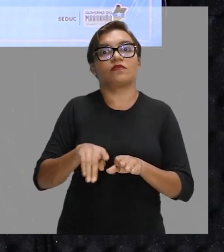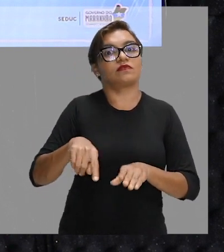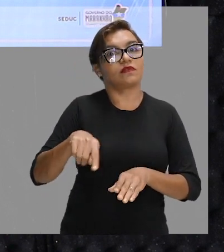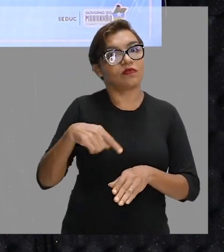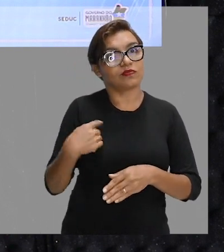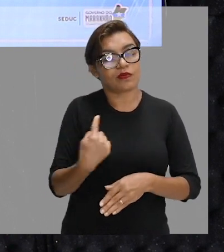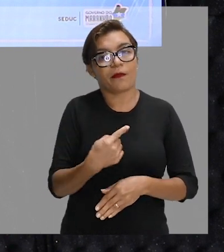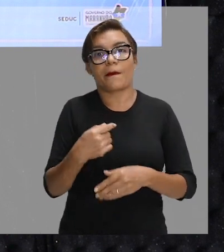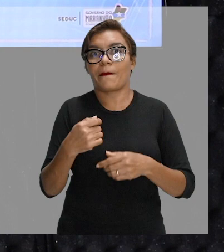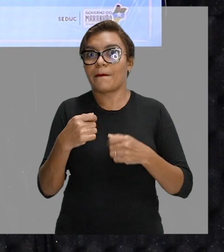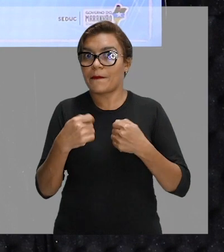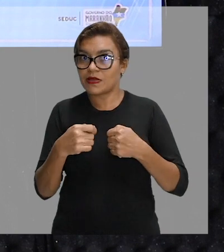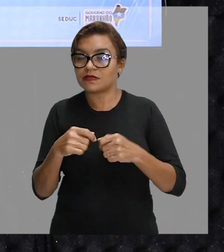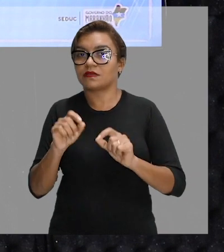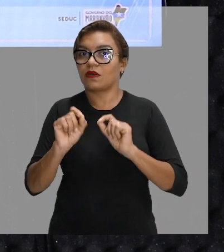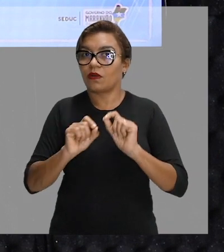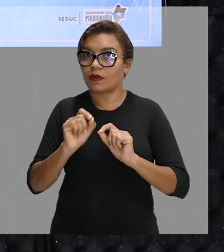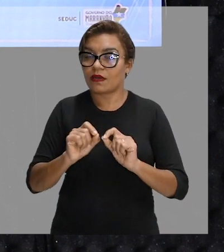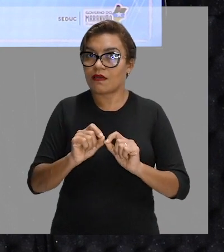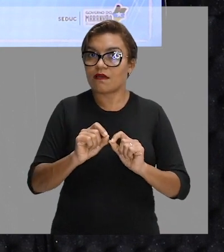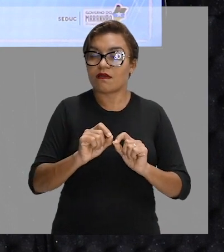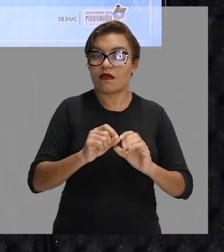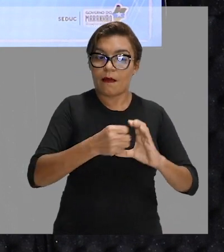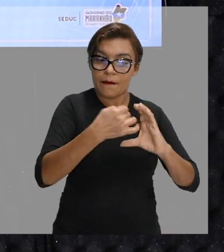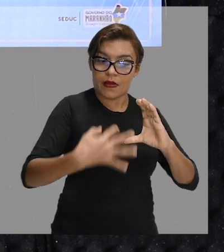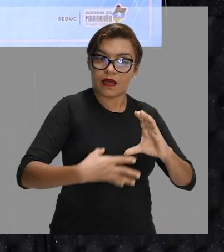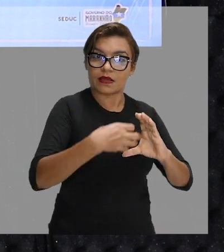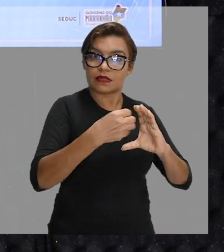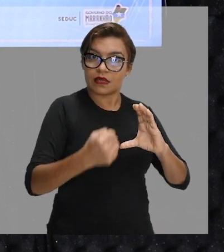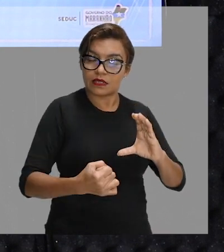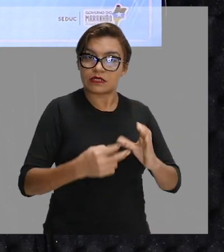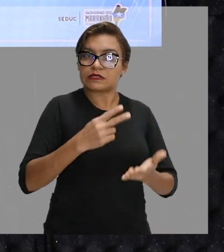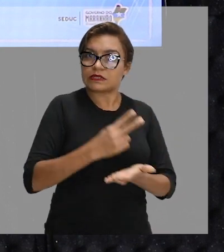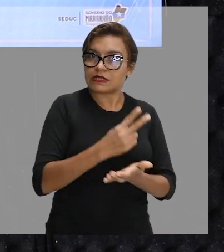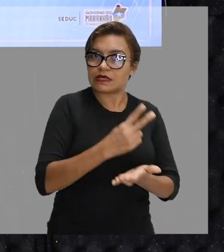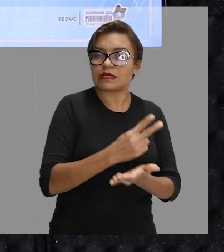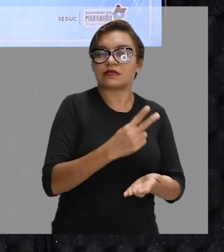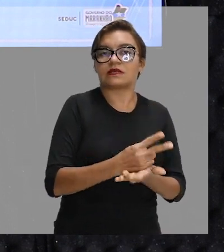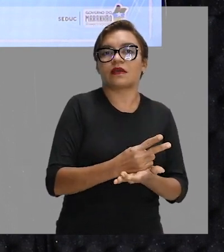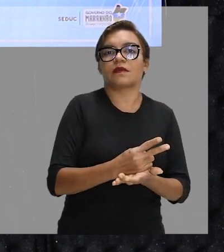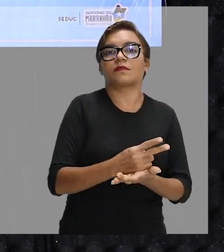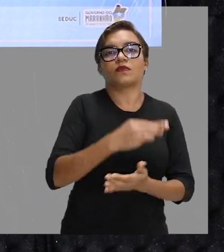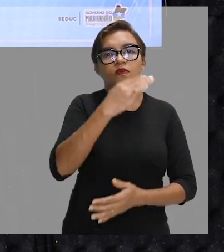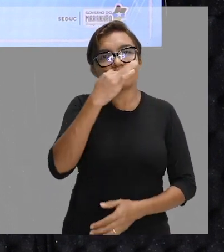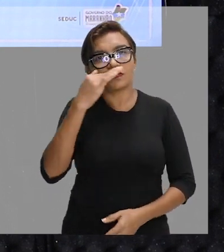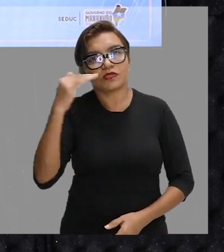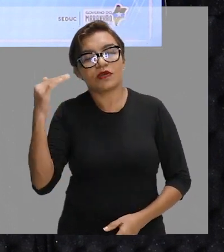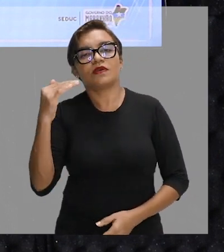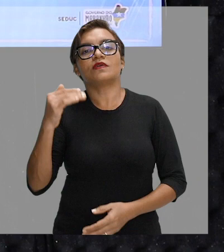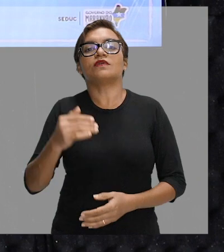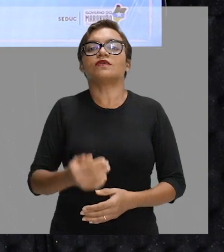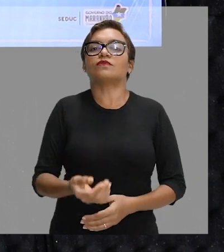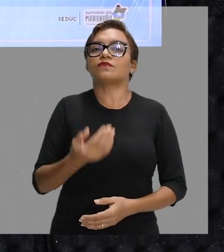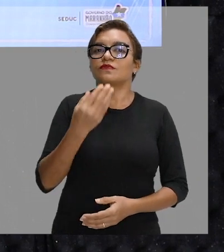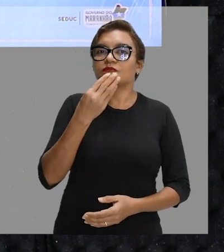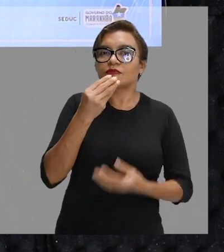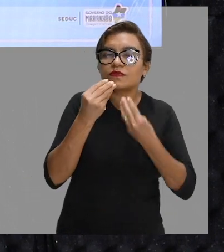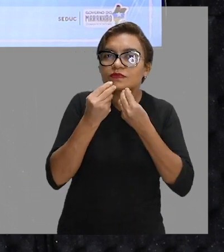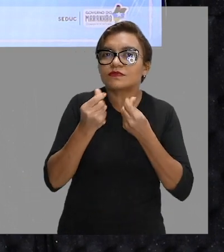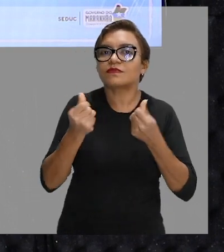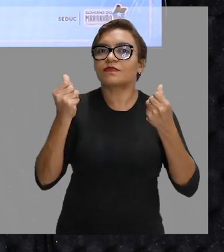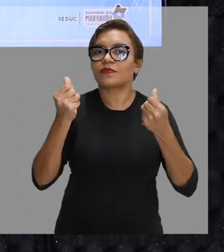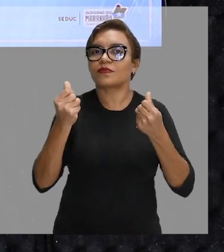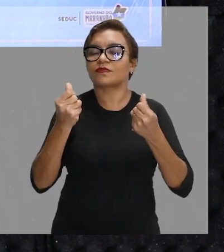banho-maria. Com isso, as suas propriedades serão mantidas, o gosto, o sabor, o cheiro, certo?